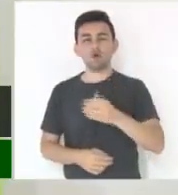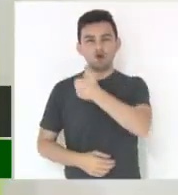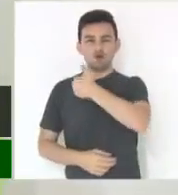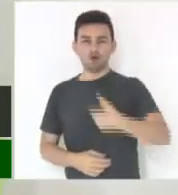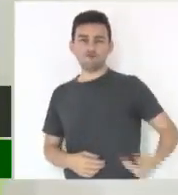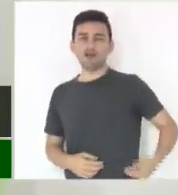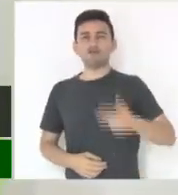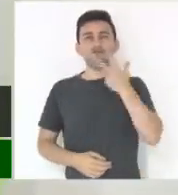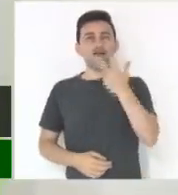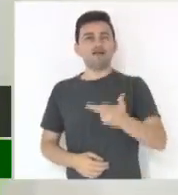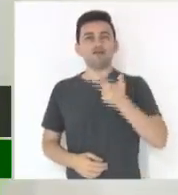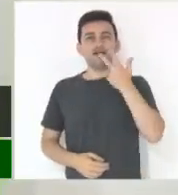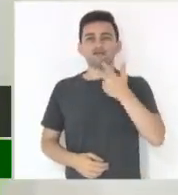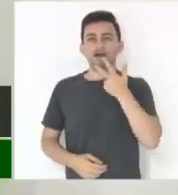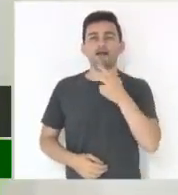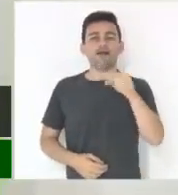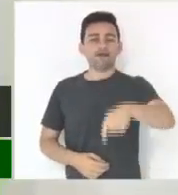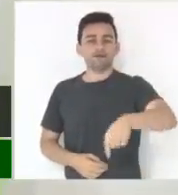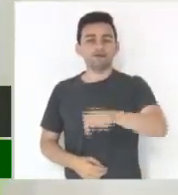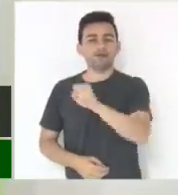Santa Catarina, com